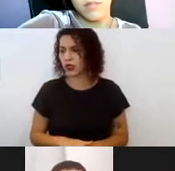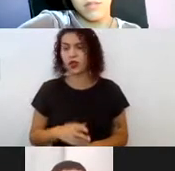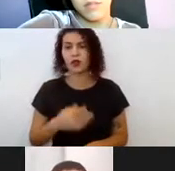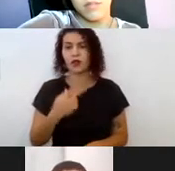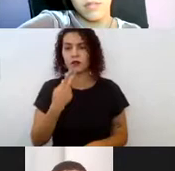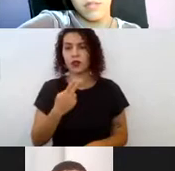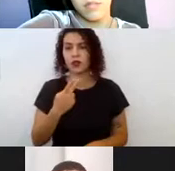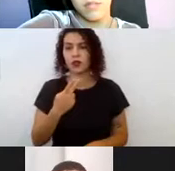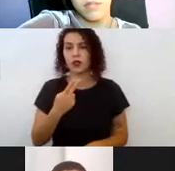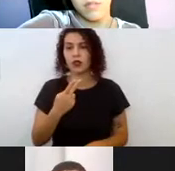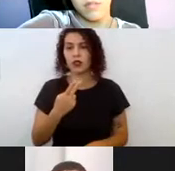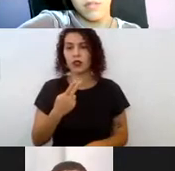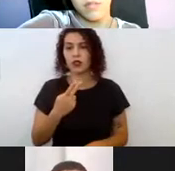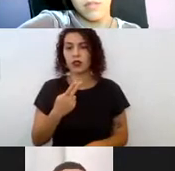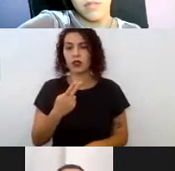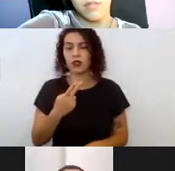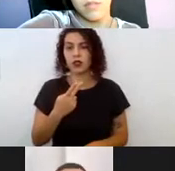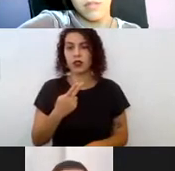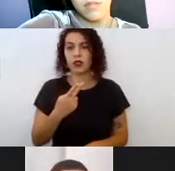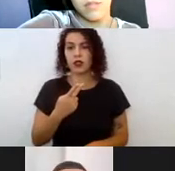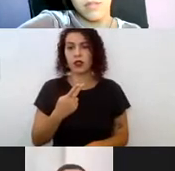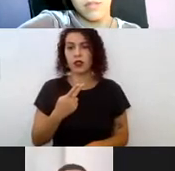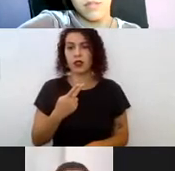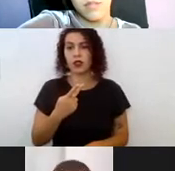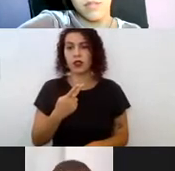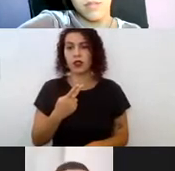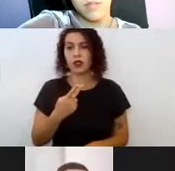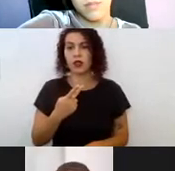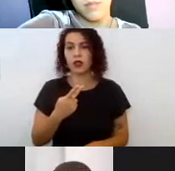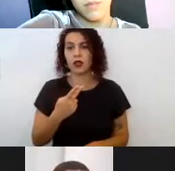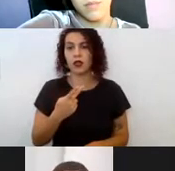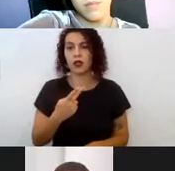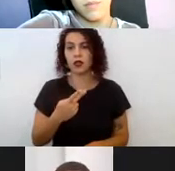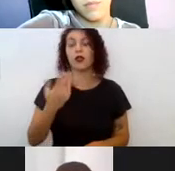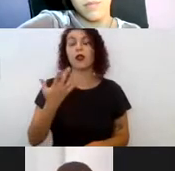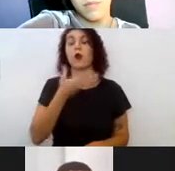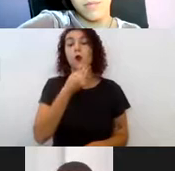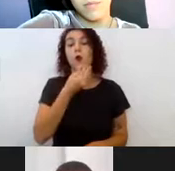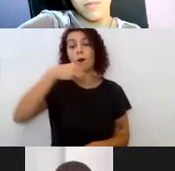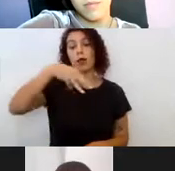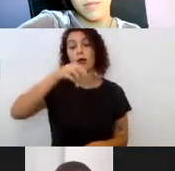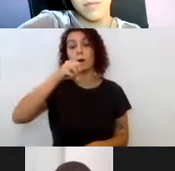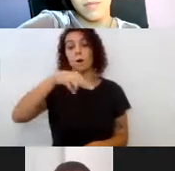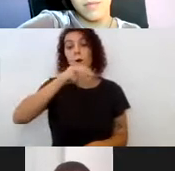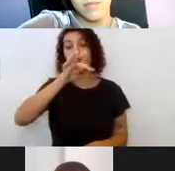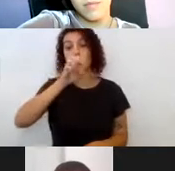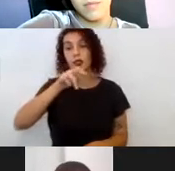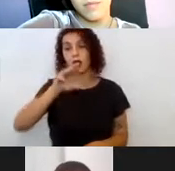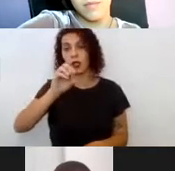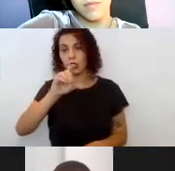aqui a Dona Benta que merecia ser a a marca da farinha de trigo Monteiro Lobato né